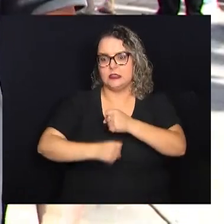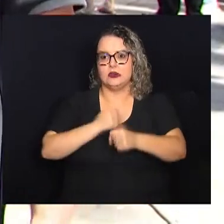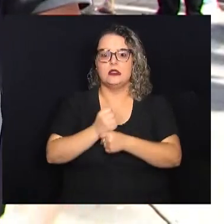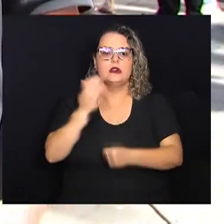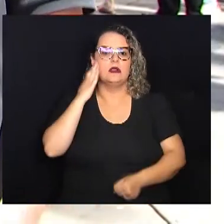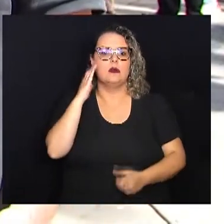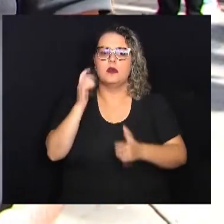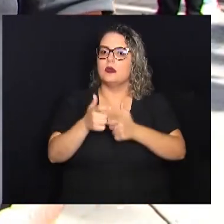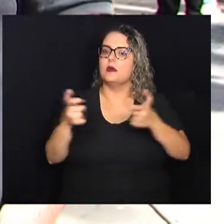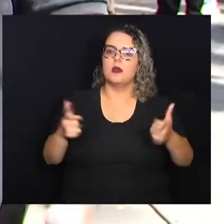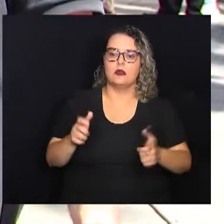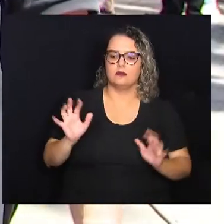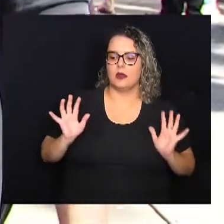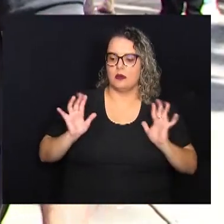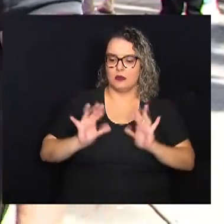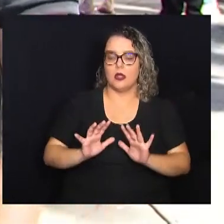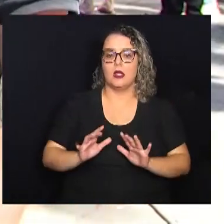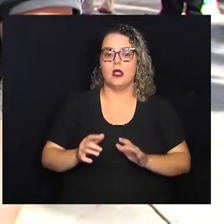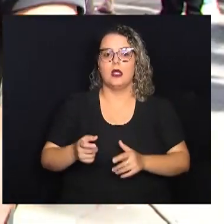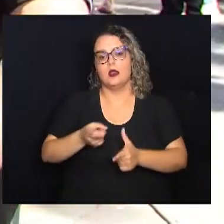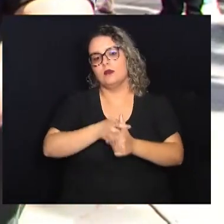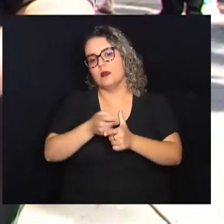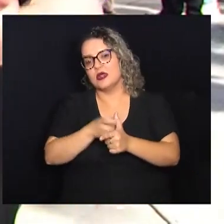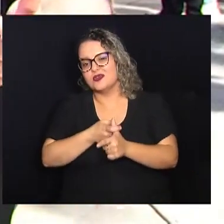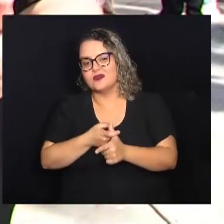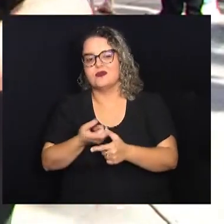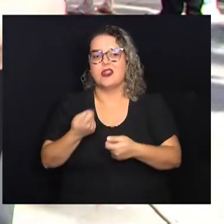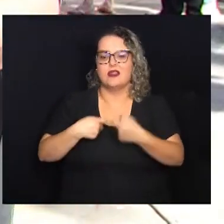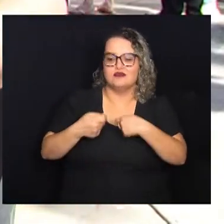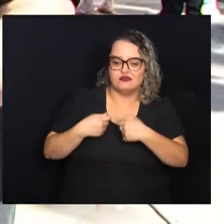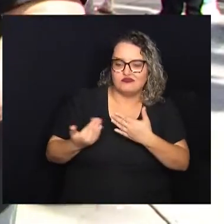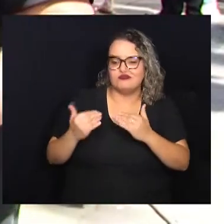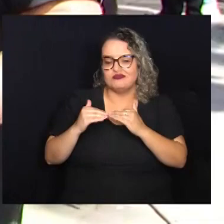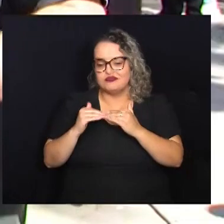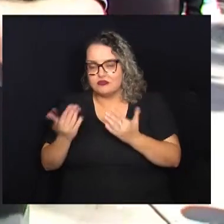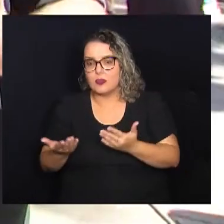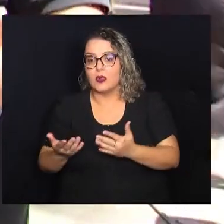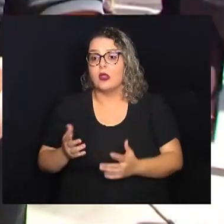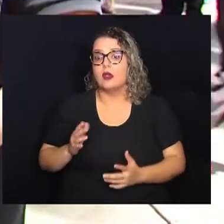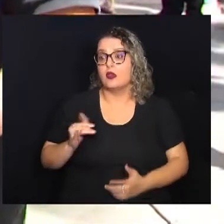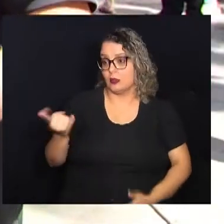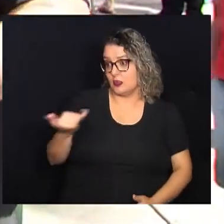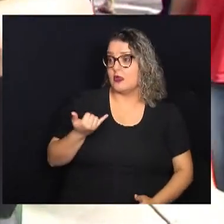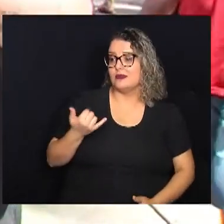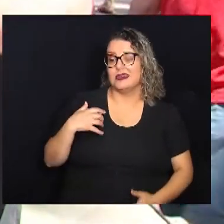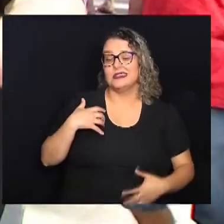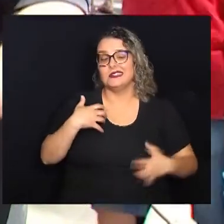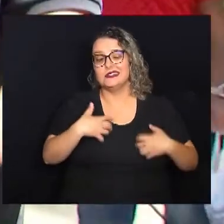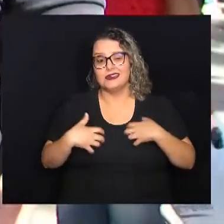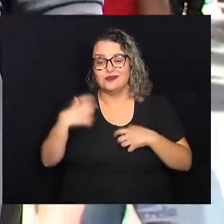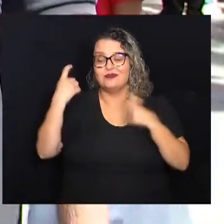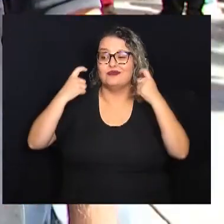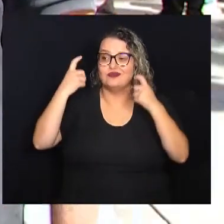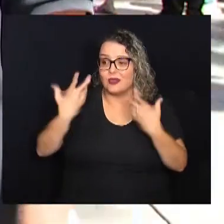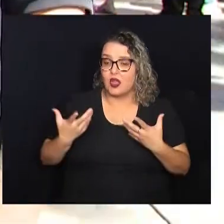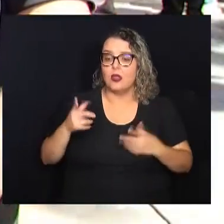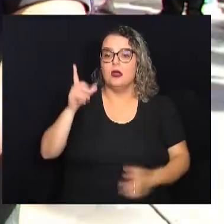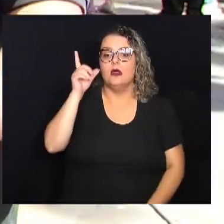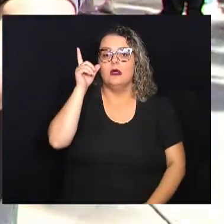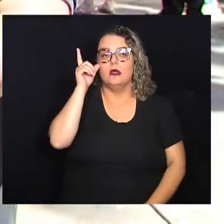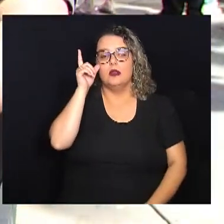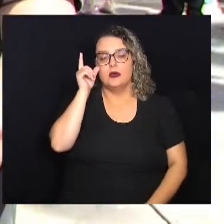maioria delas, claro, estão buscando renegociar umas dívidas, aquilo que já vem, como você disse, incomodando há muitos anos, trazer um alívio para a